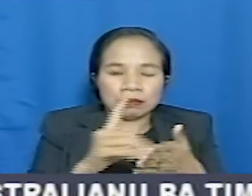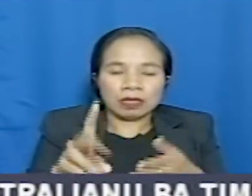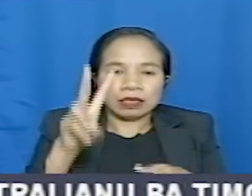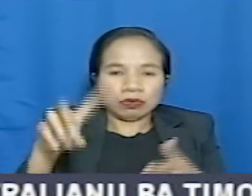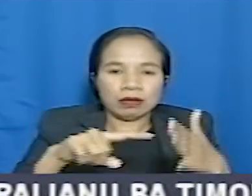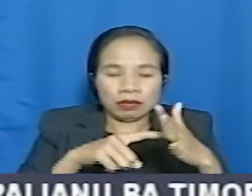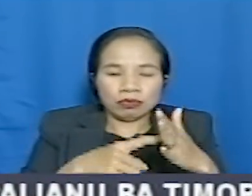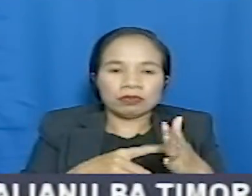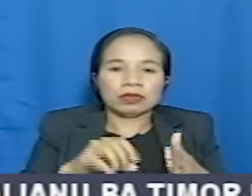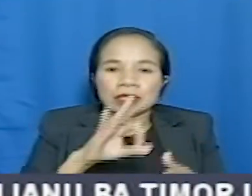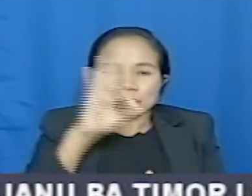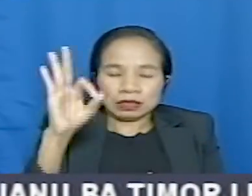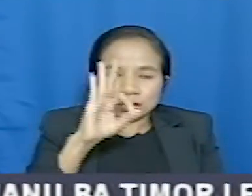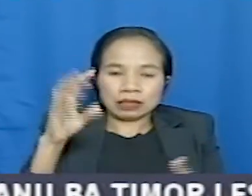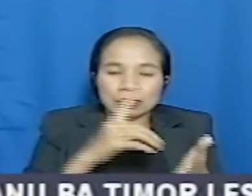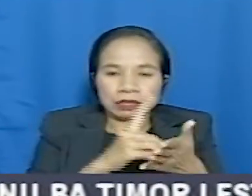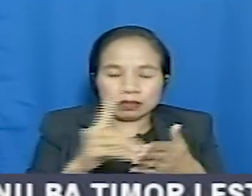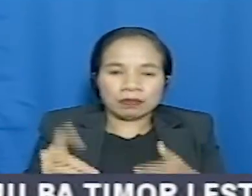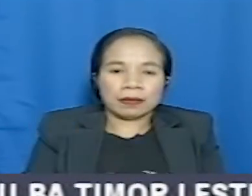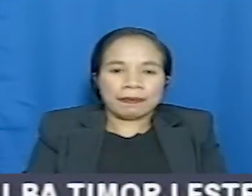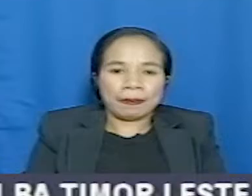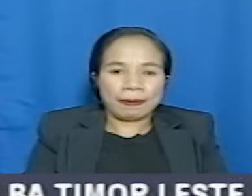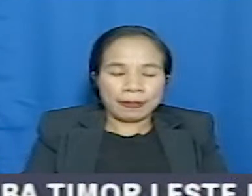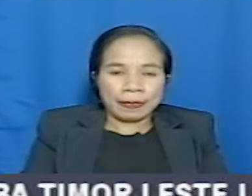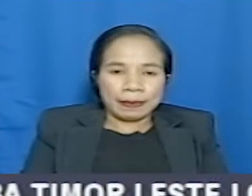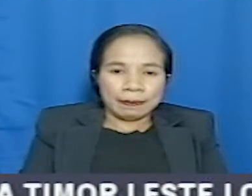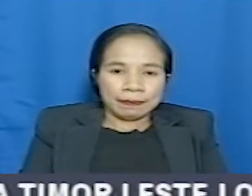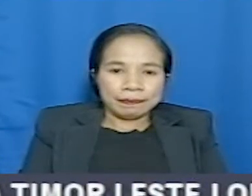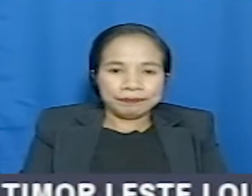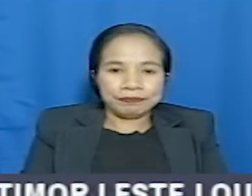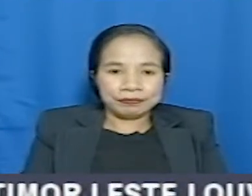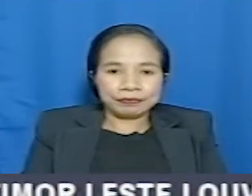ahu sexta-feira semana ne. Husi frontera babonarum Humberto dos Santos ba RTTL.